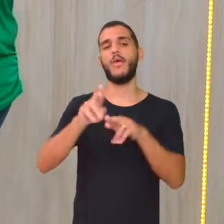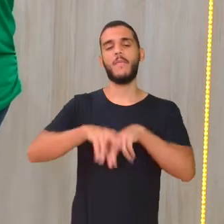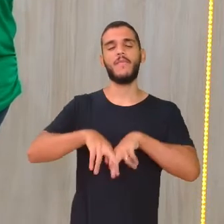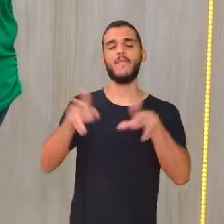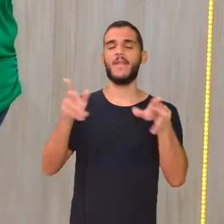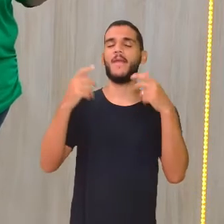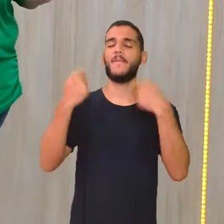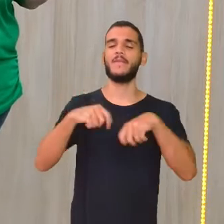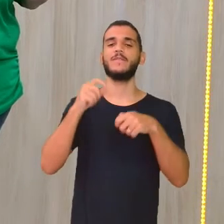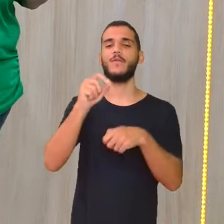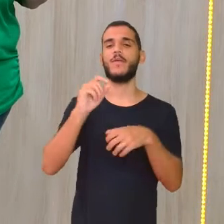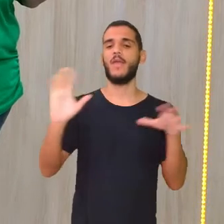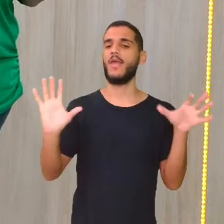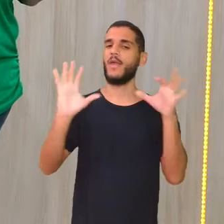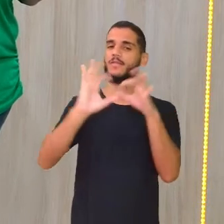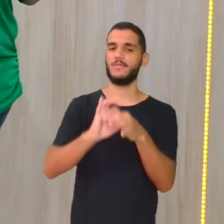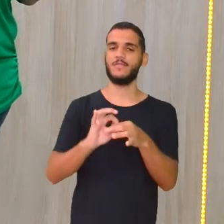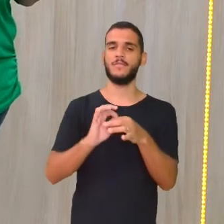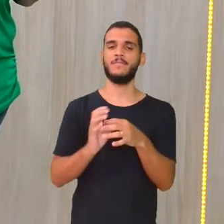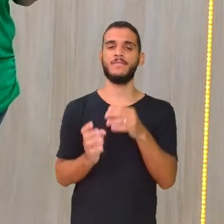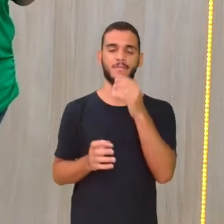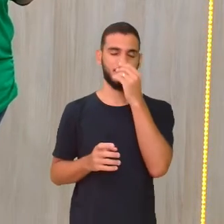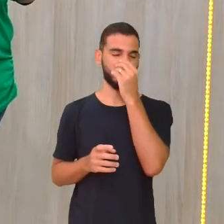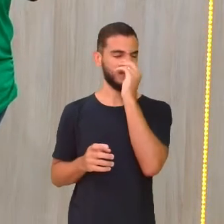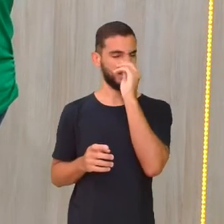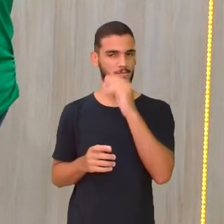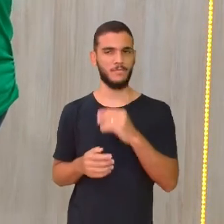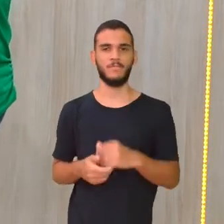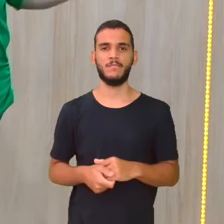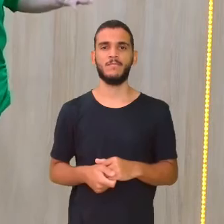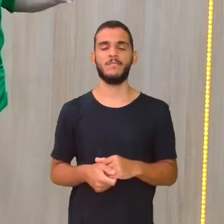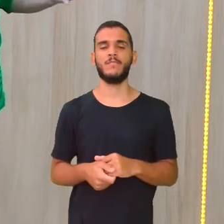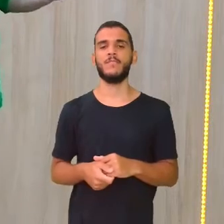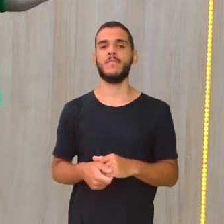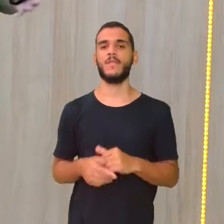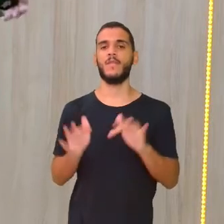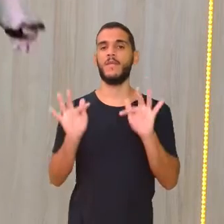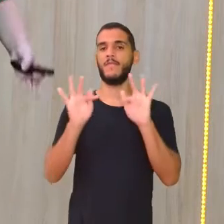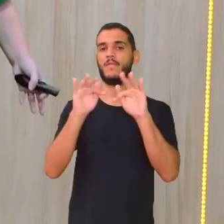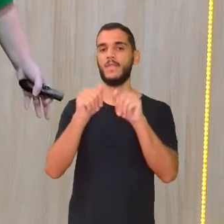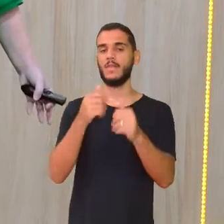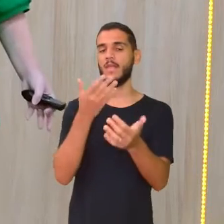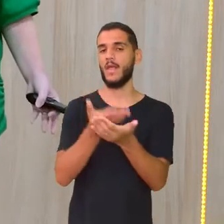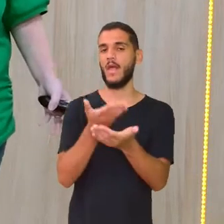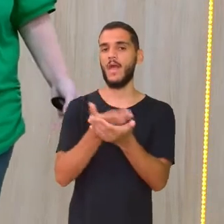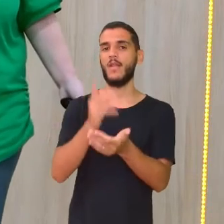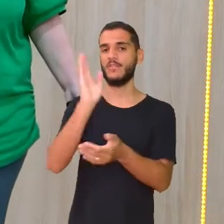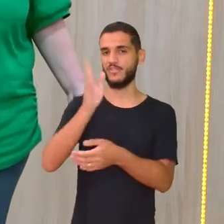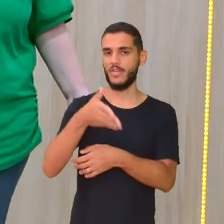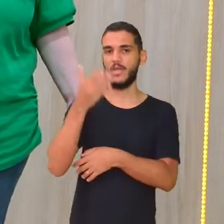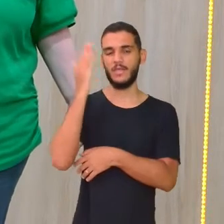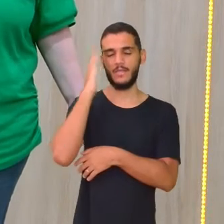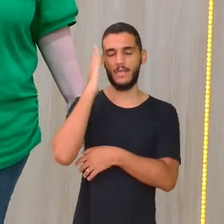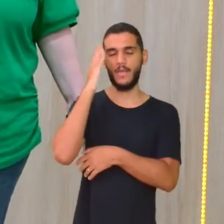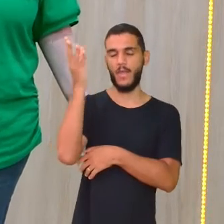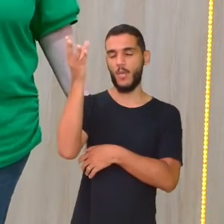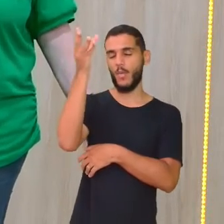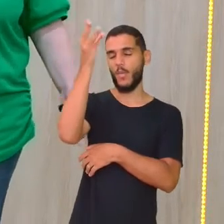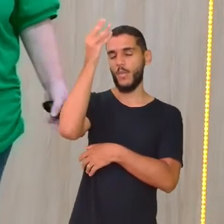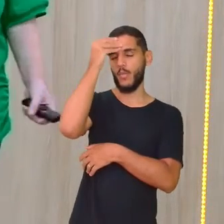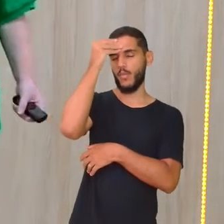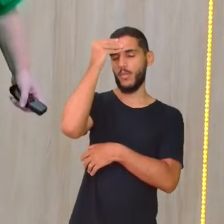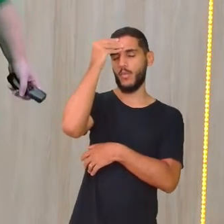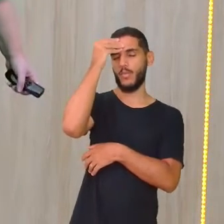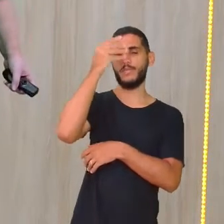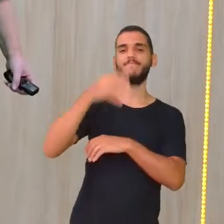Tem que fazer essa associação. Vai finalizar a aula e já saber de cor e salteado,